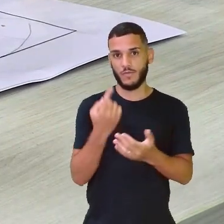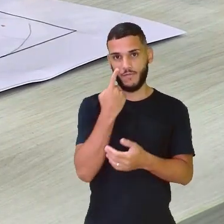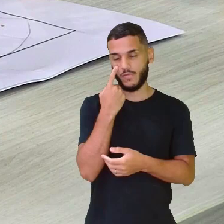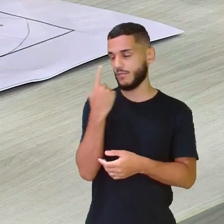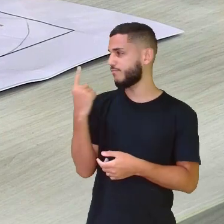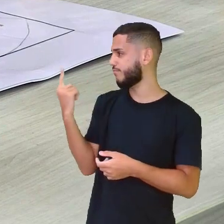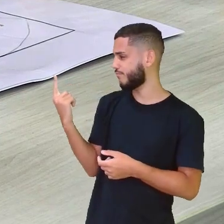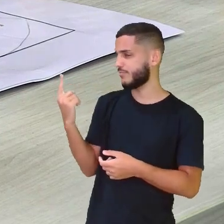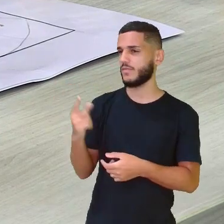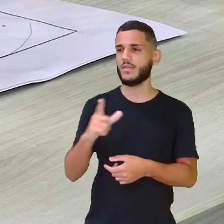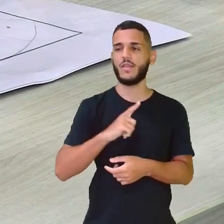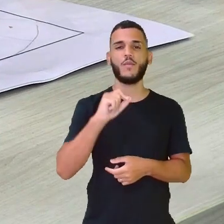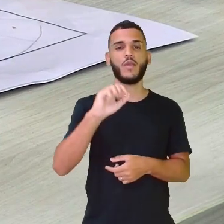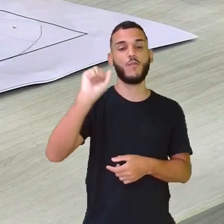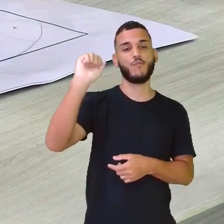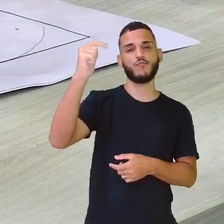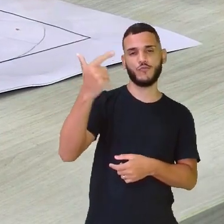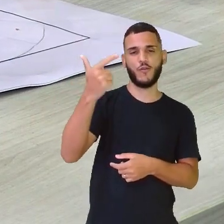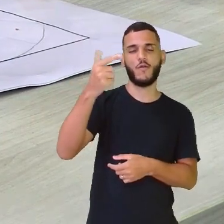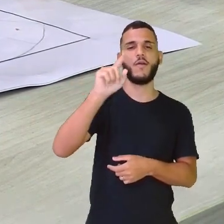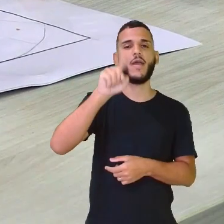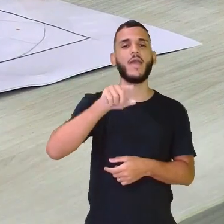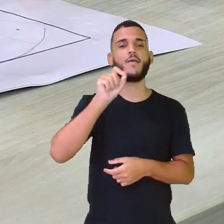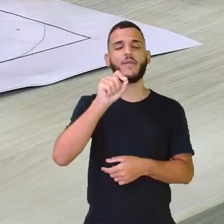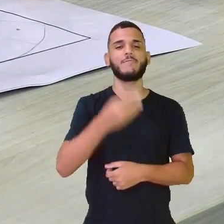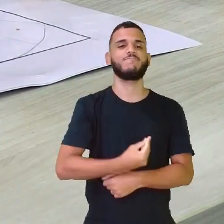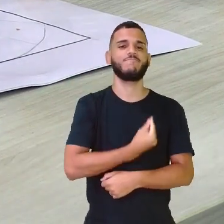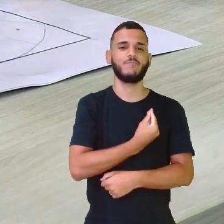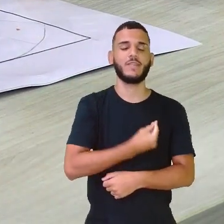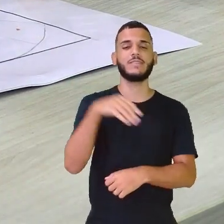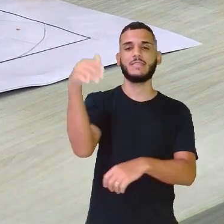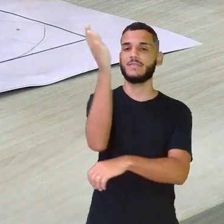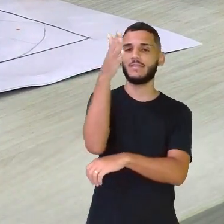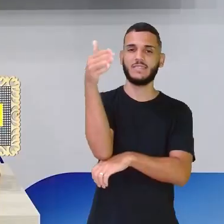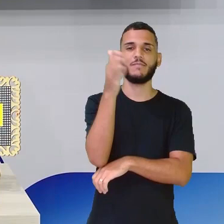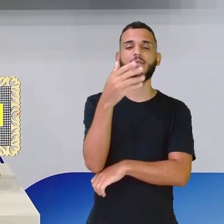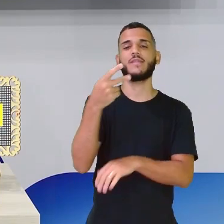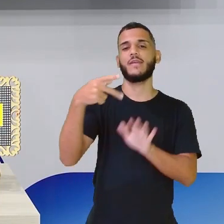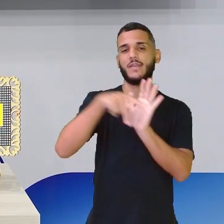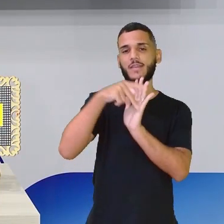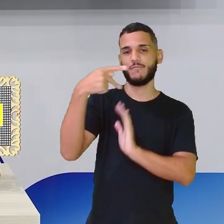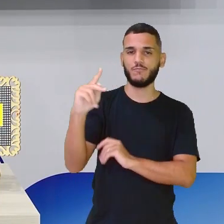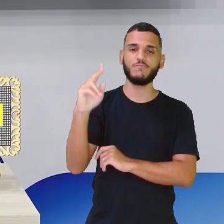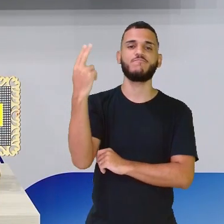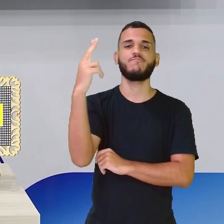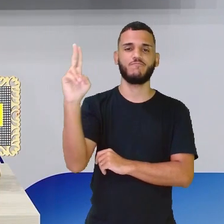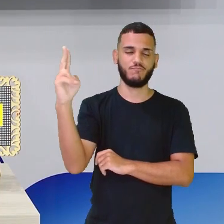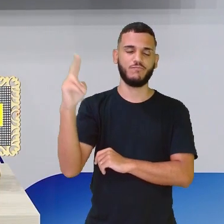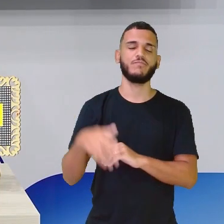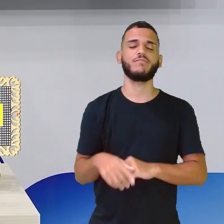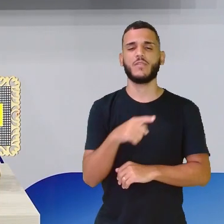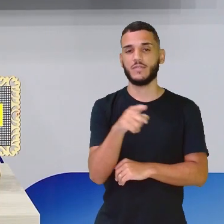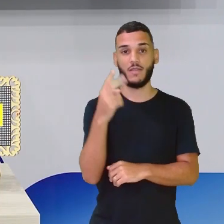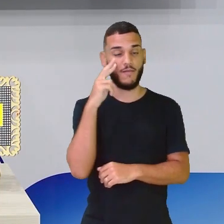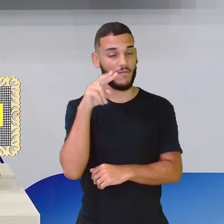reprodução, temos esse sol, que é uma figura presente na bandeira, como vocês viram lá, né? A gente já